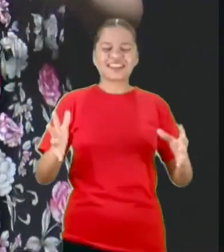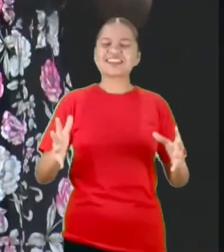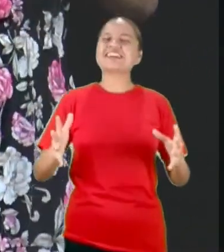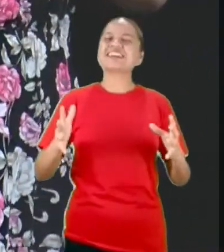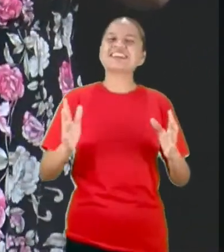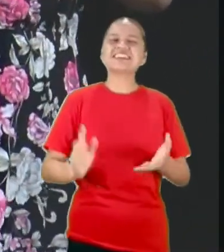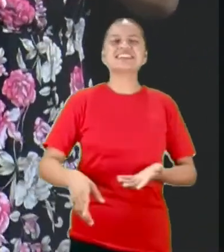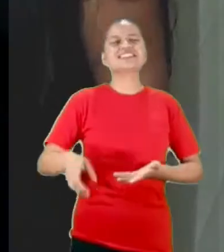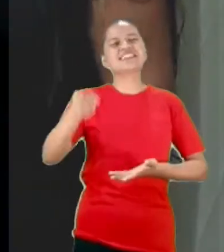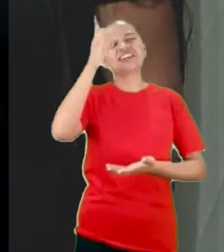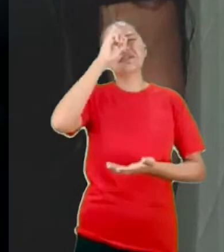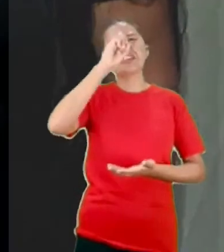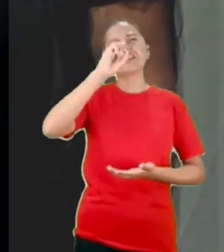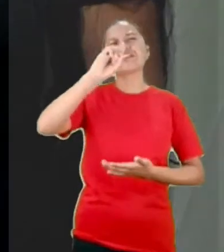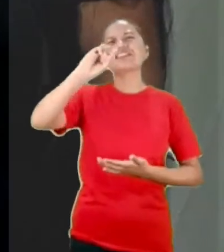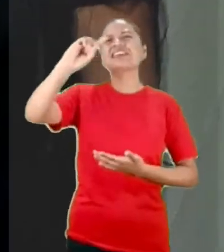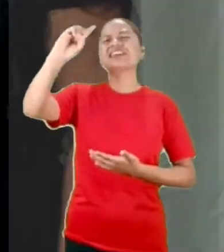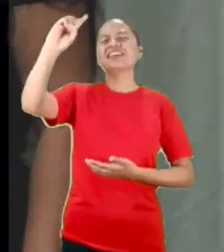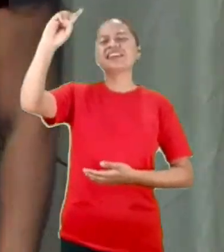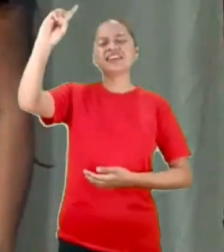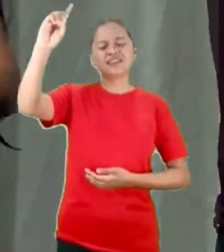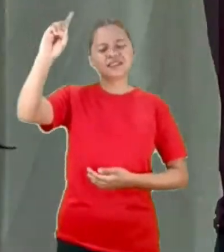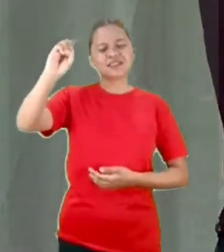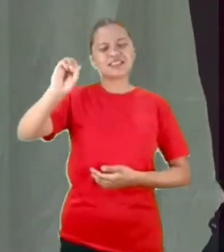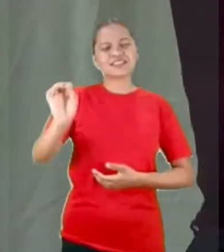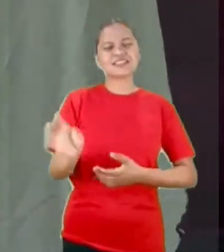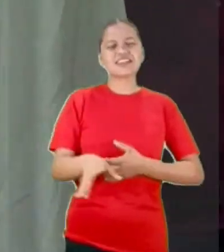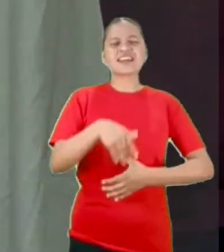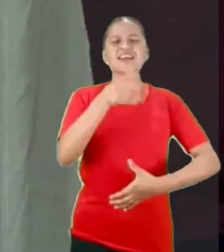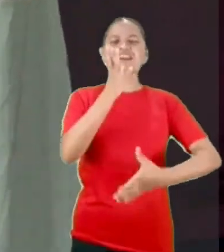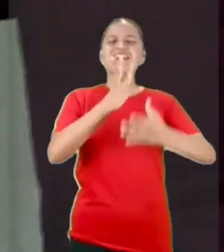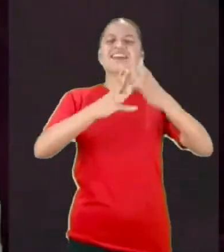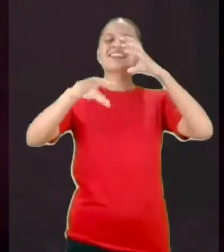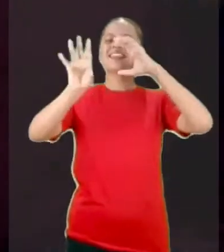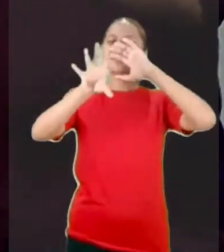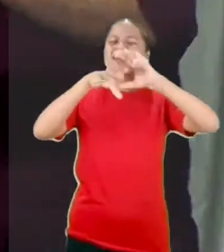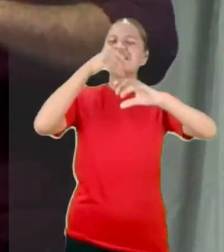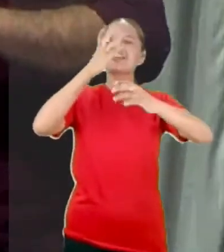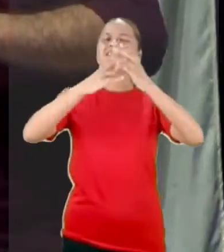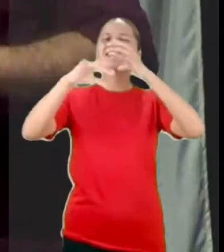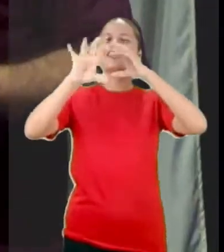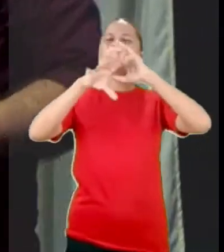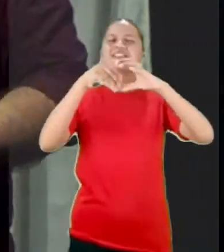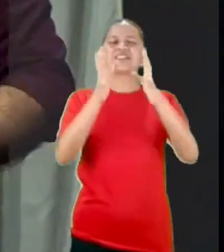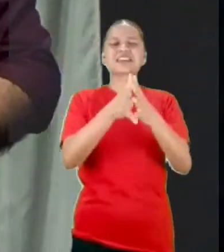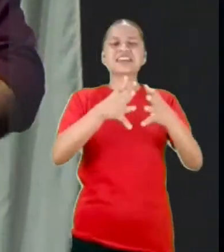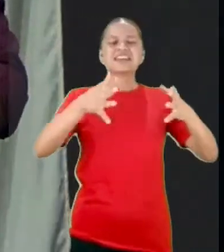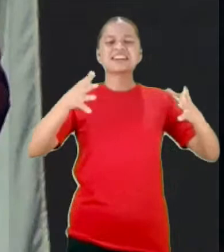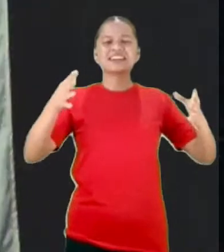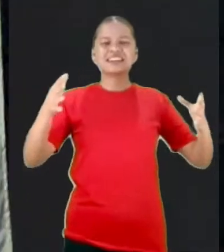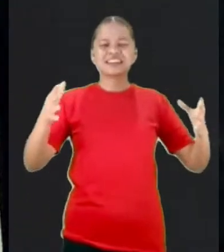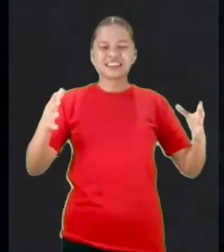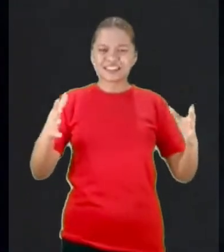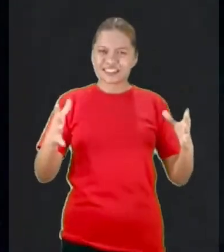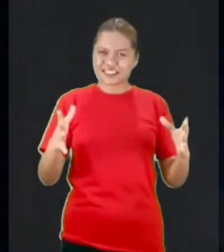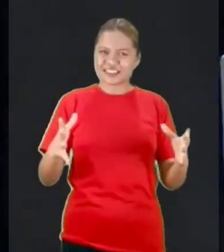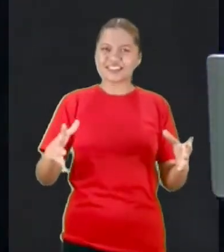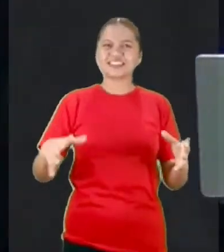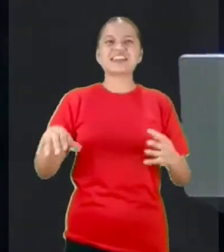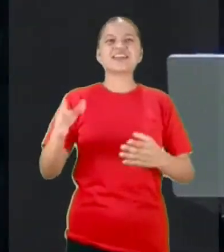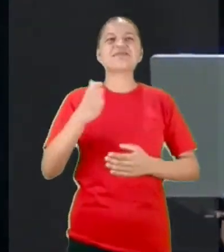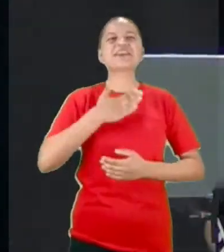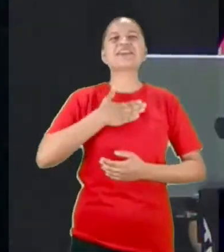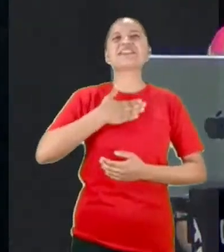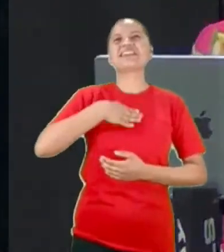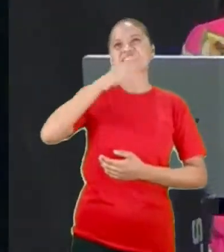Diga da sua alma. Meu Deus, cantarei quão grande é o